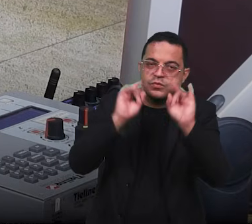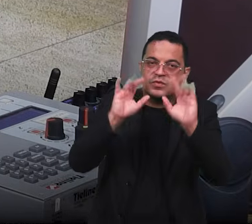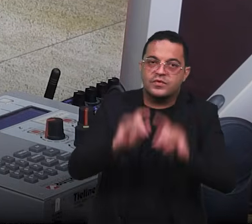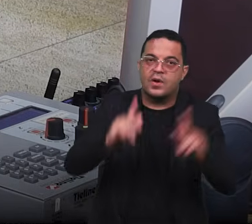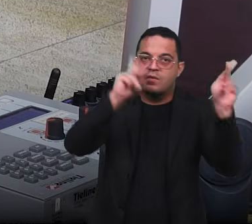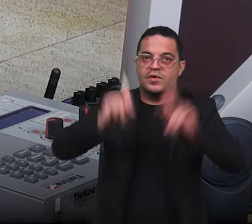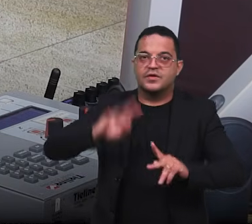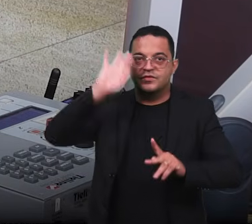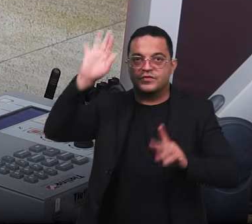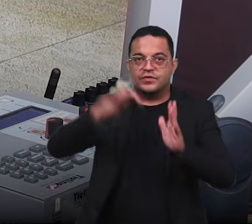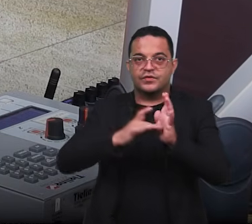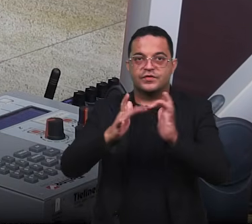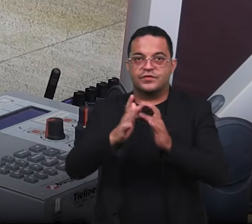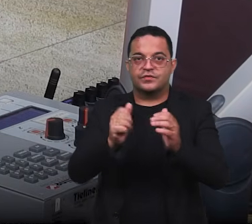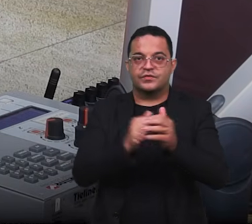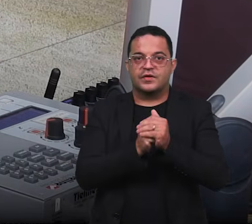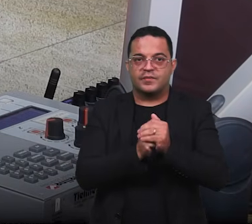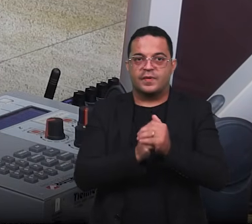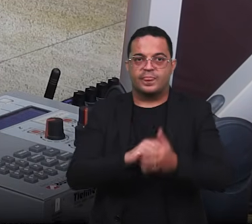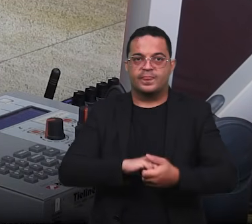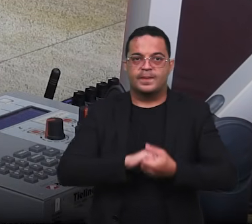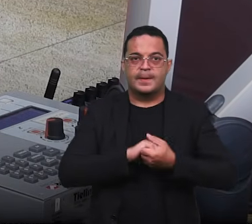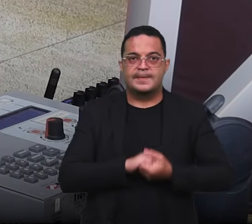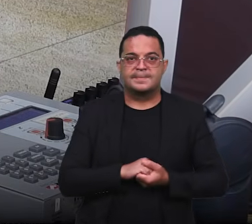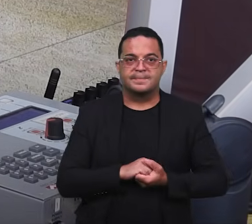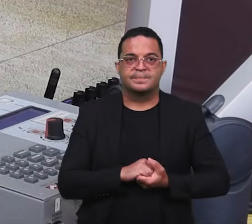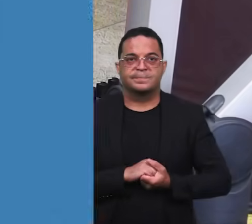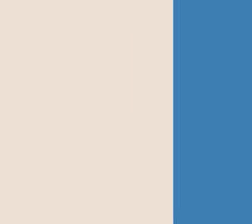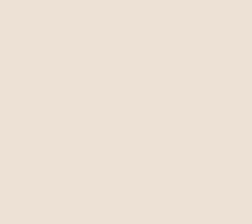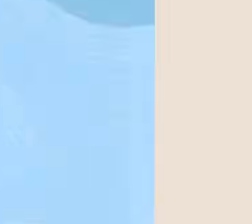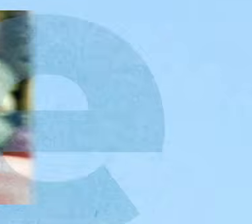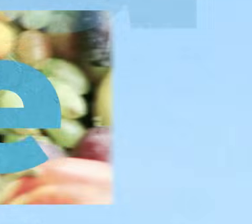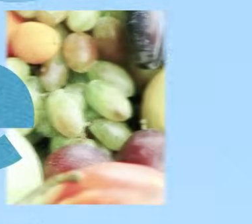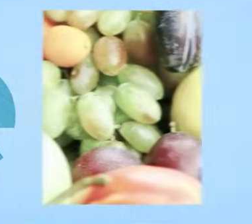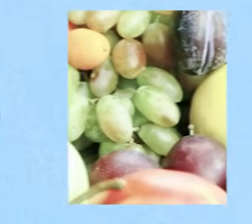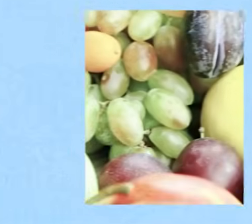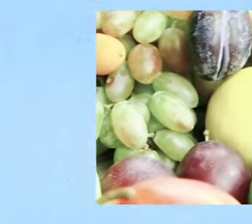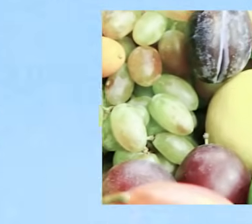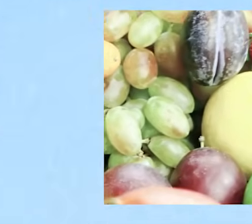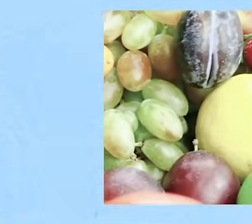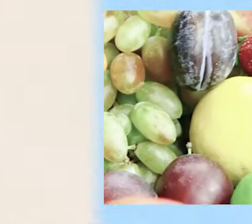aqui nosso abraço fraternal a todos, a paz do Senhor Jesus.